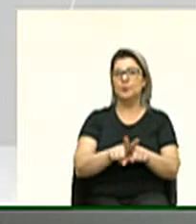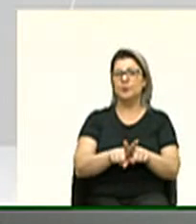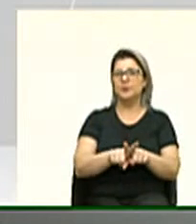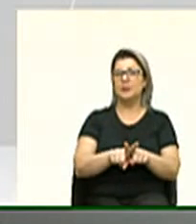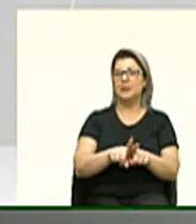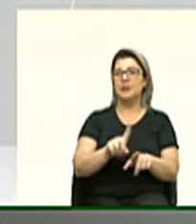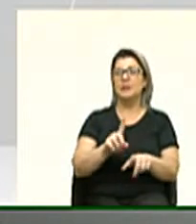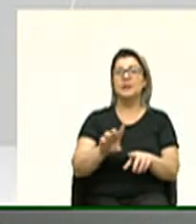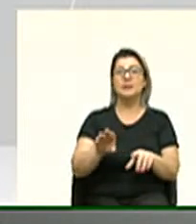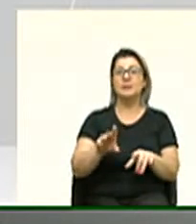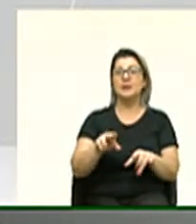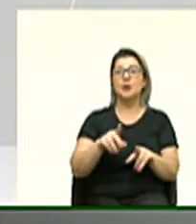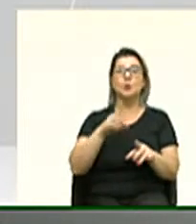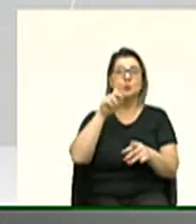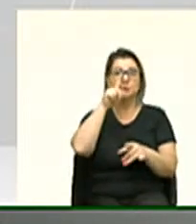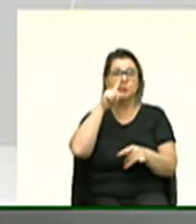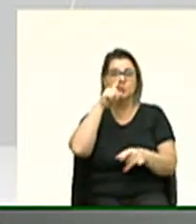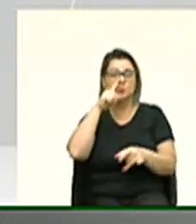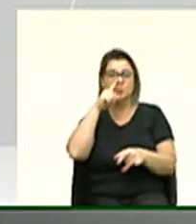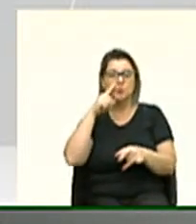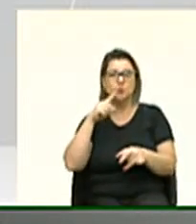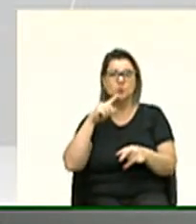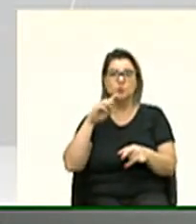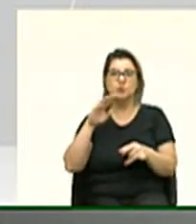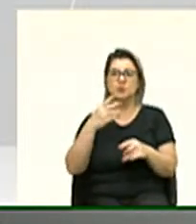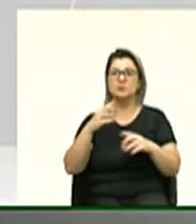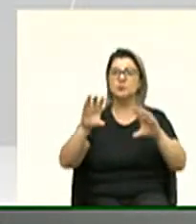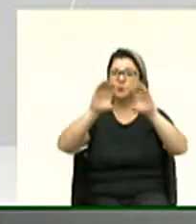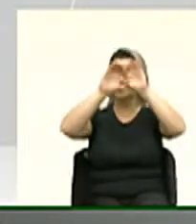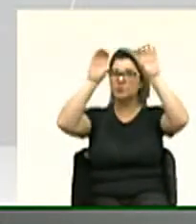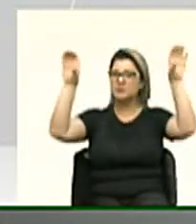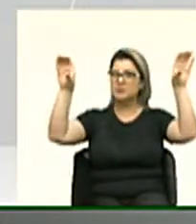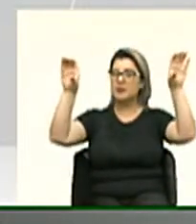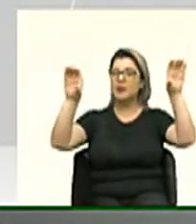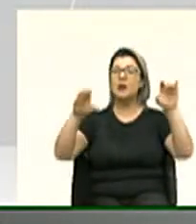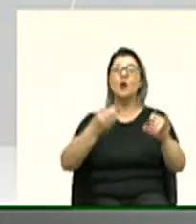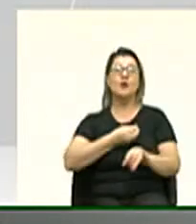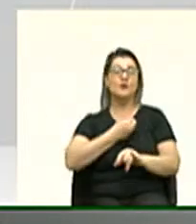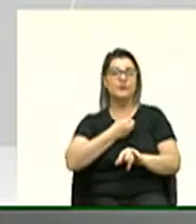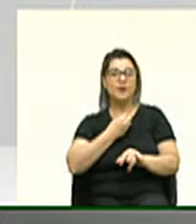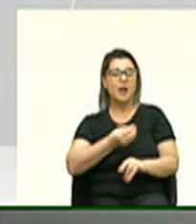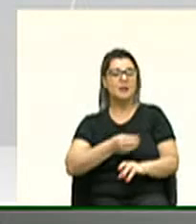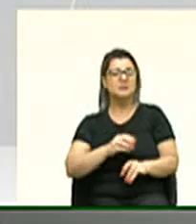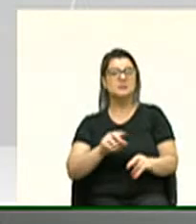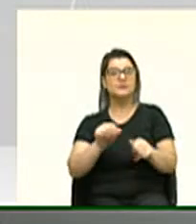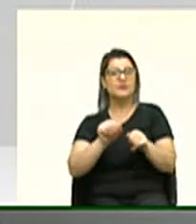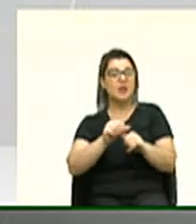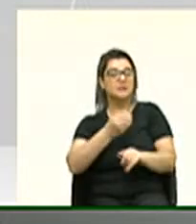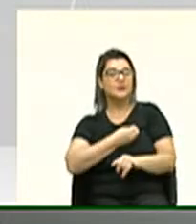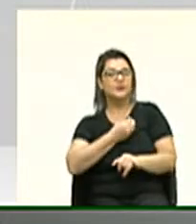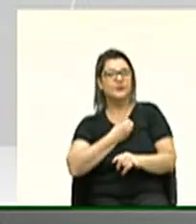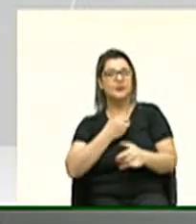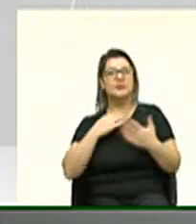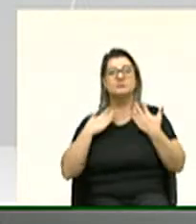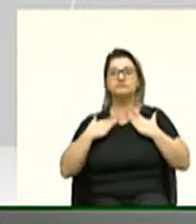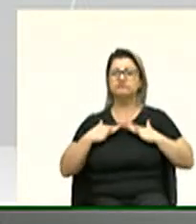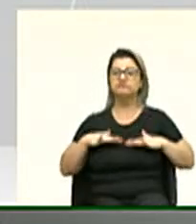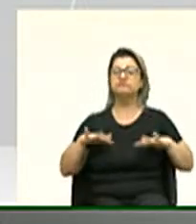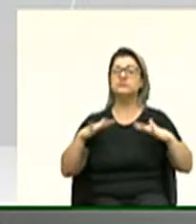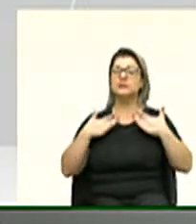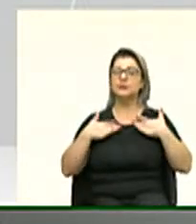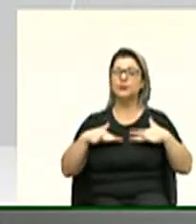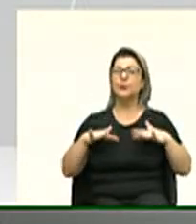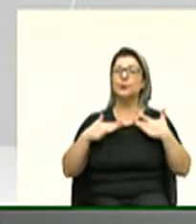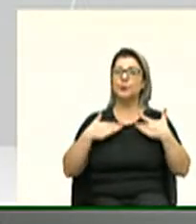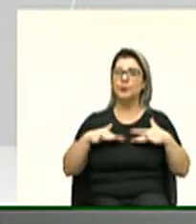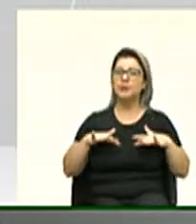fazendo com que o trânsito flua mais tranquilamente, com menos engarrafamento, e está proporcionando,